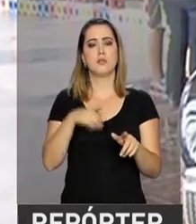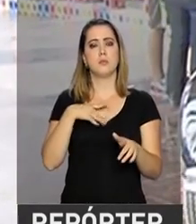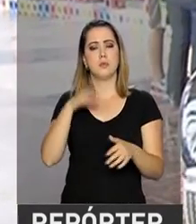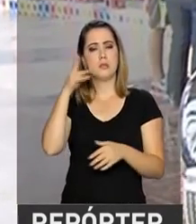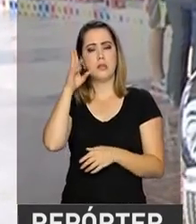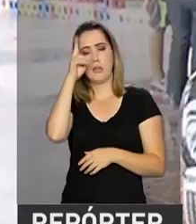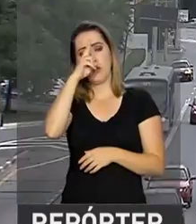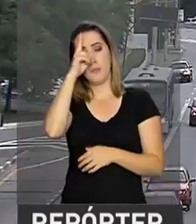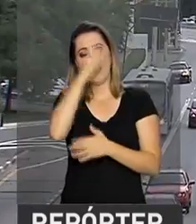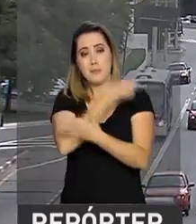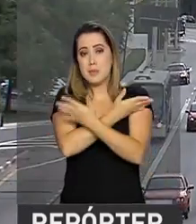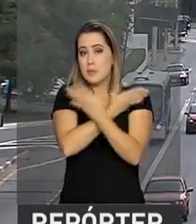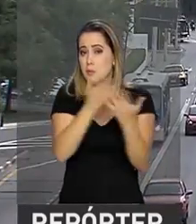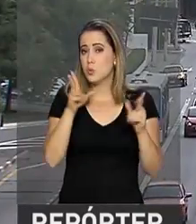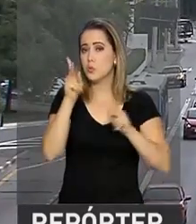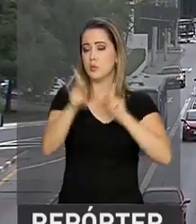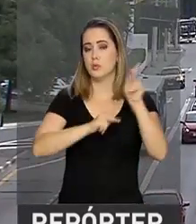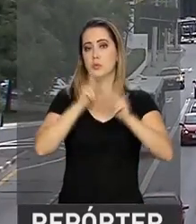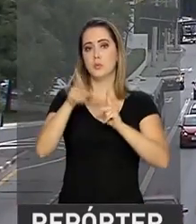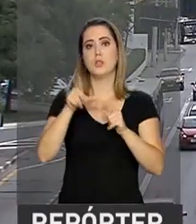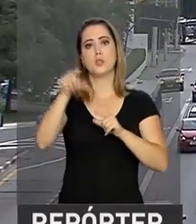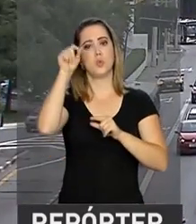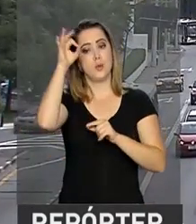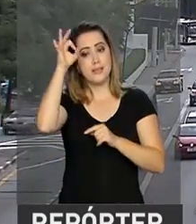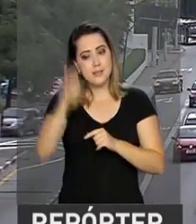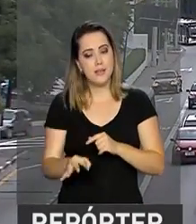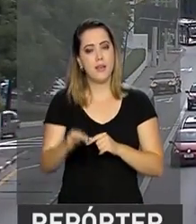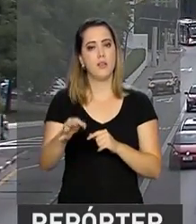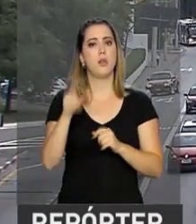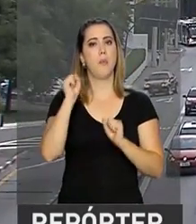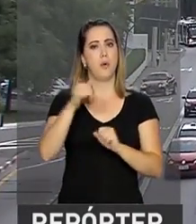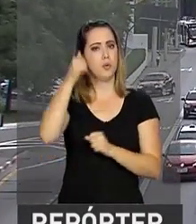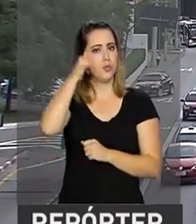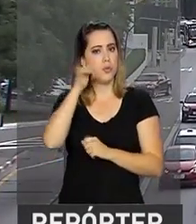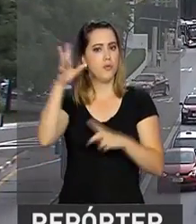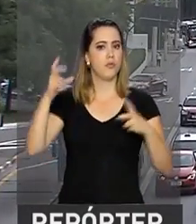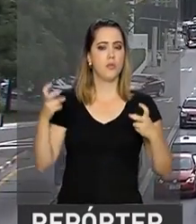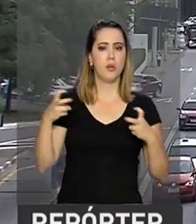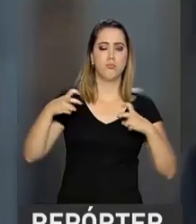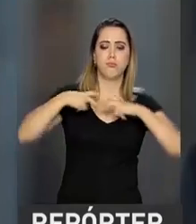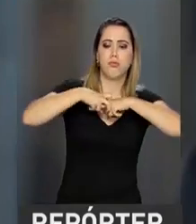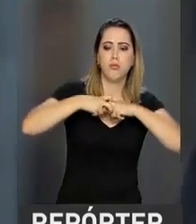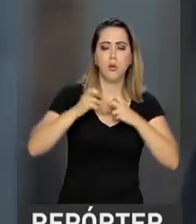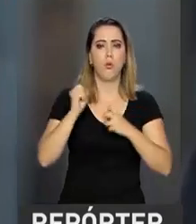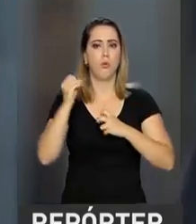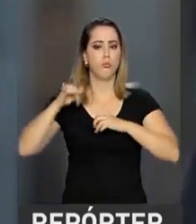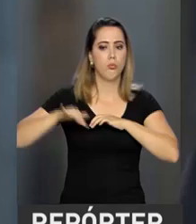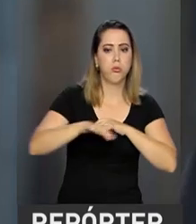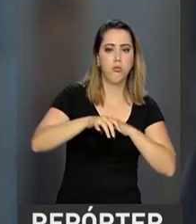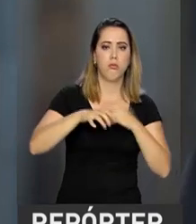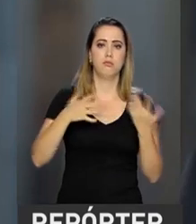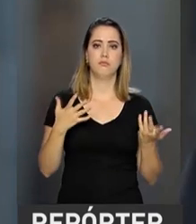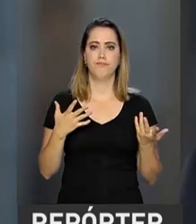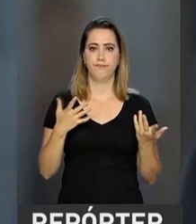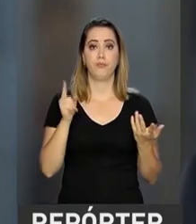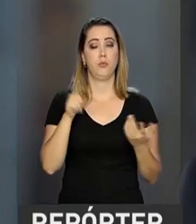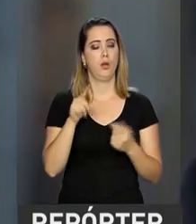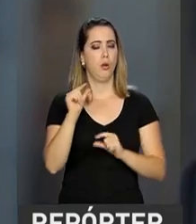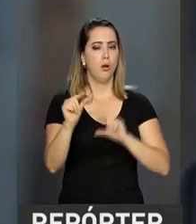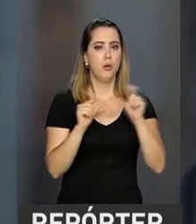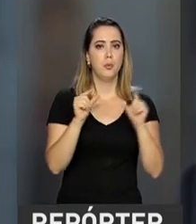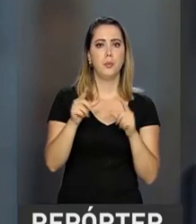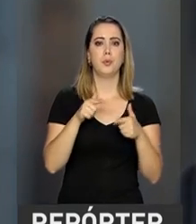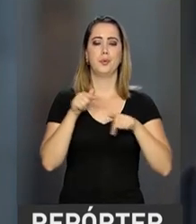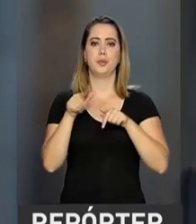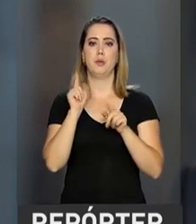e ciclistas de que a escolha correta pode evitar acidentes e salvar vidas é com pequenos comportamentos que